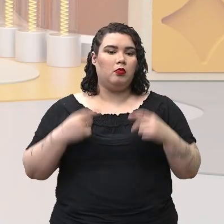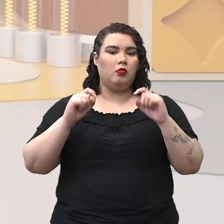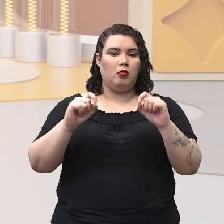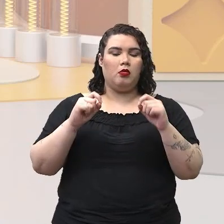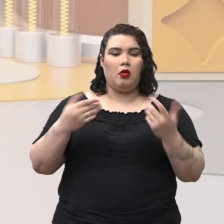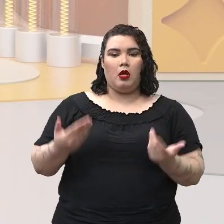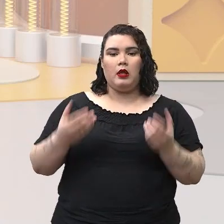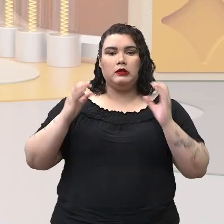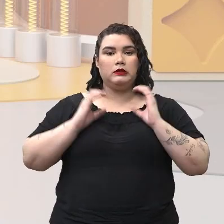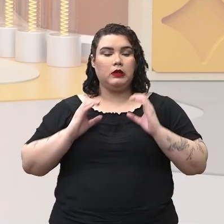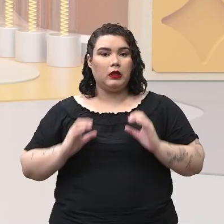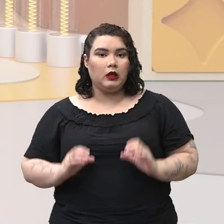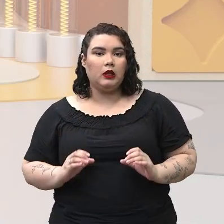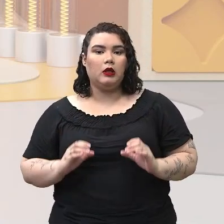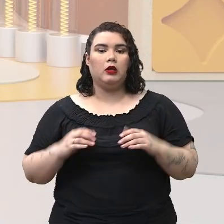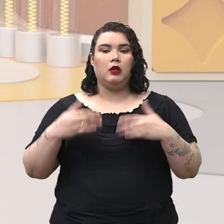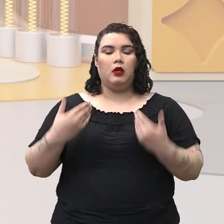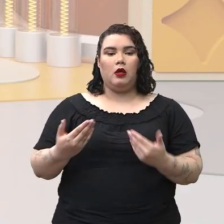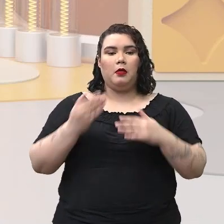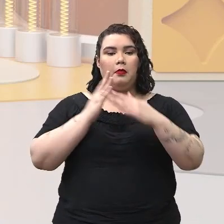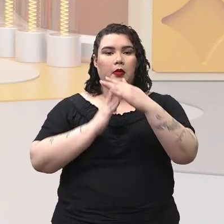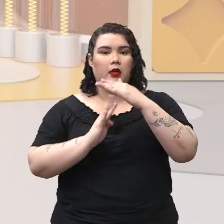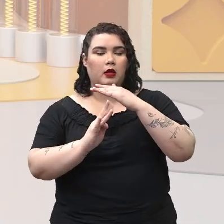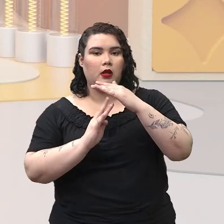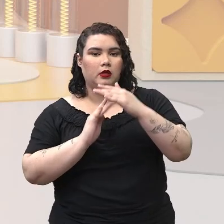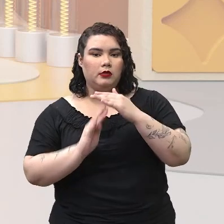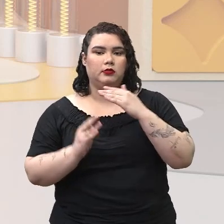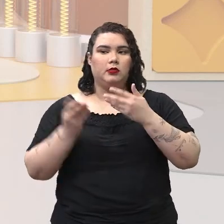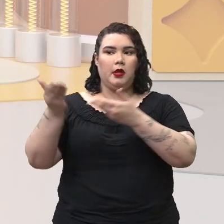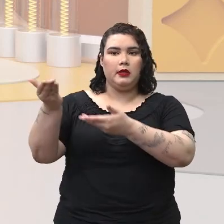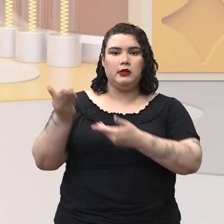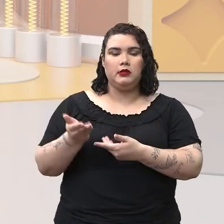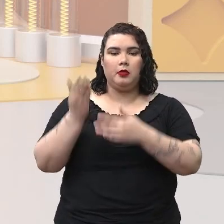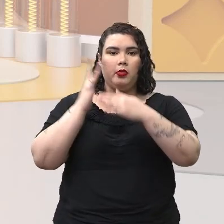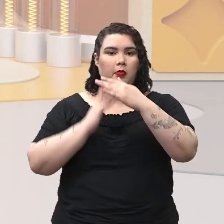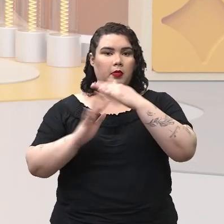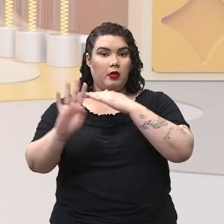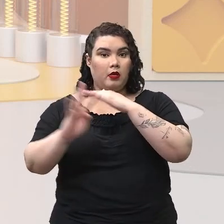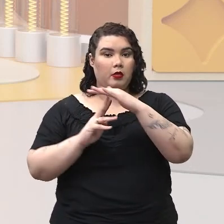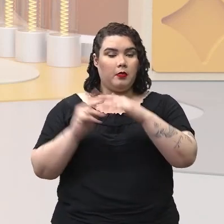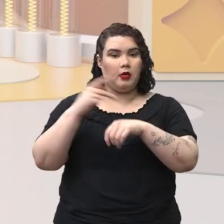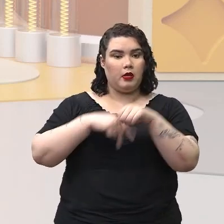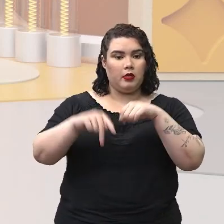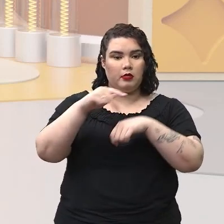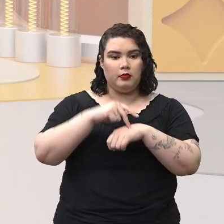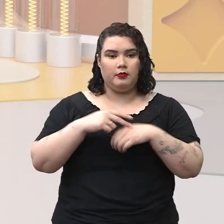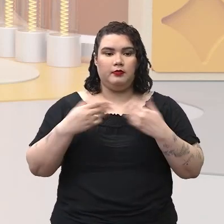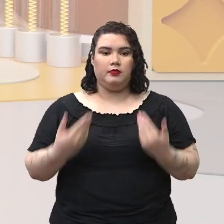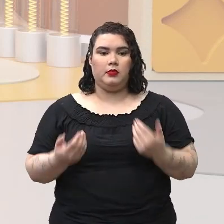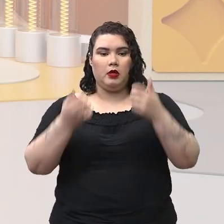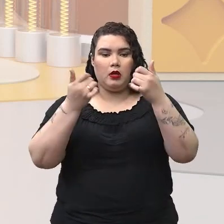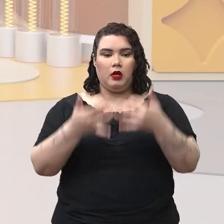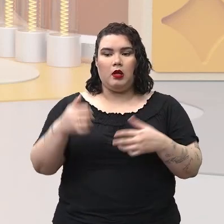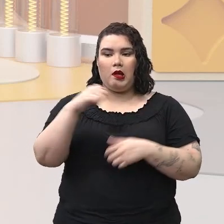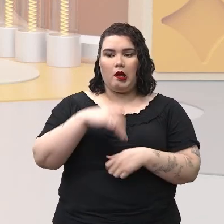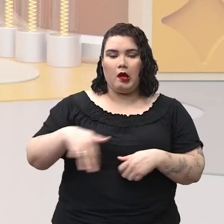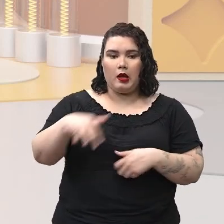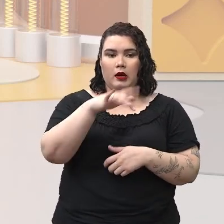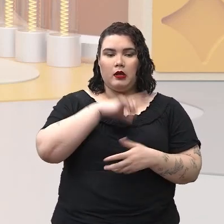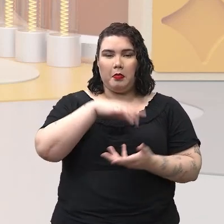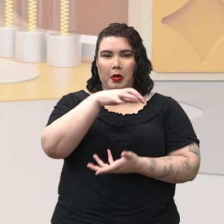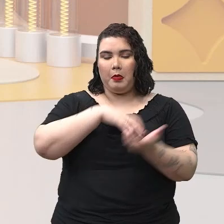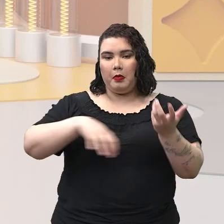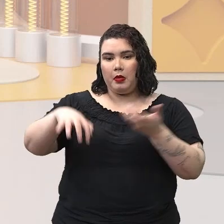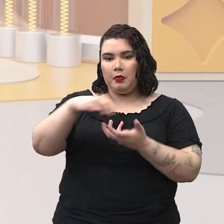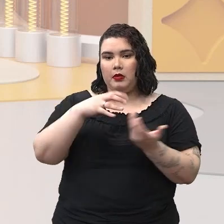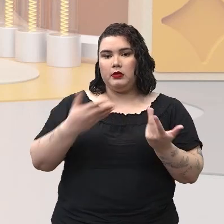a gente está falando da questão de imigração, de receber imigrantes num país, né? A gente está falando de áreas de conflito, que por algum